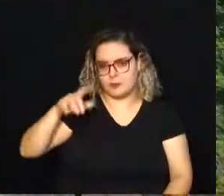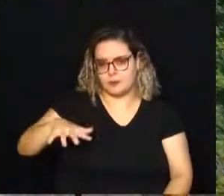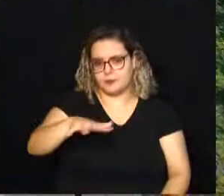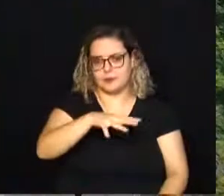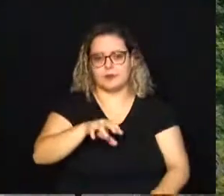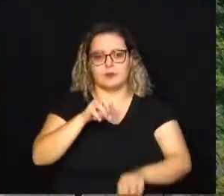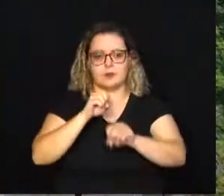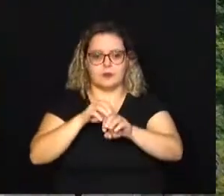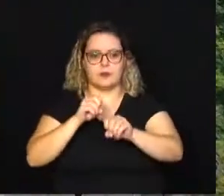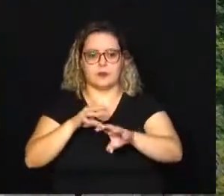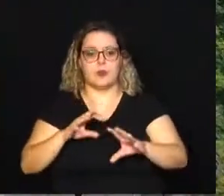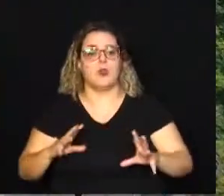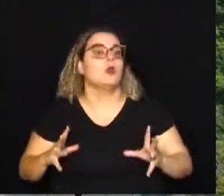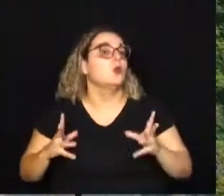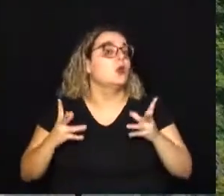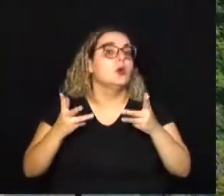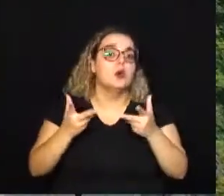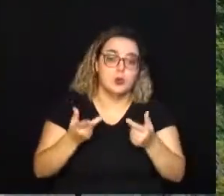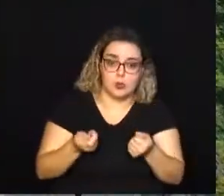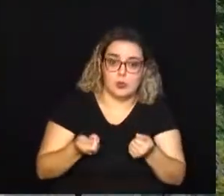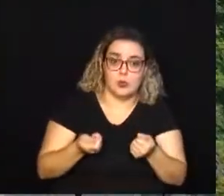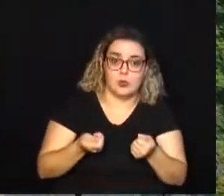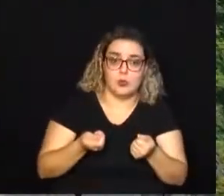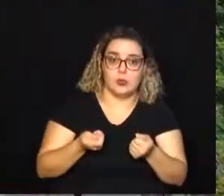todo mundo quer colocar